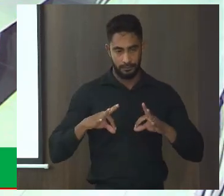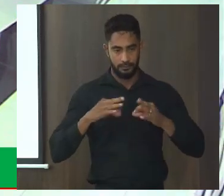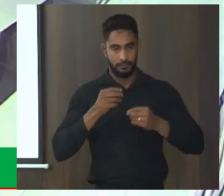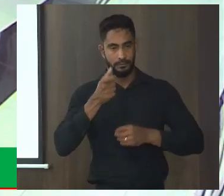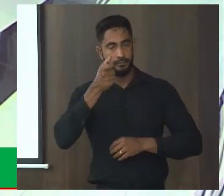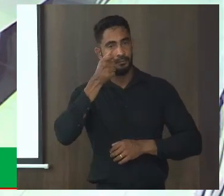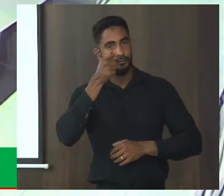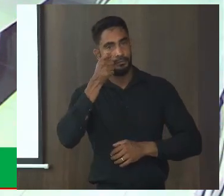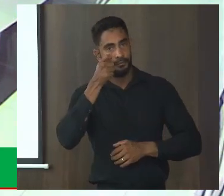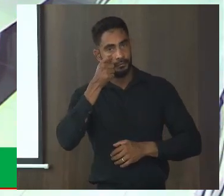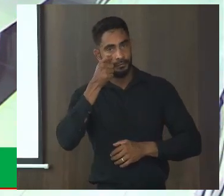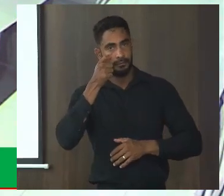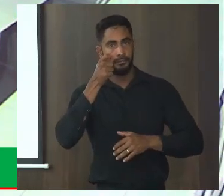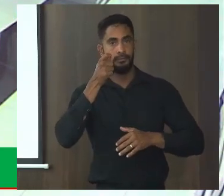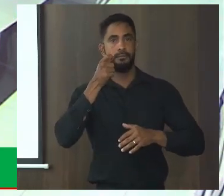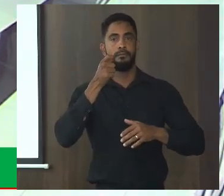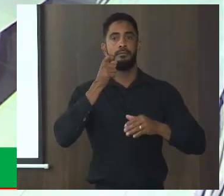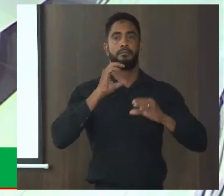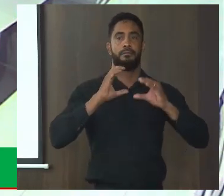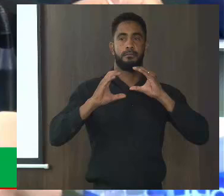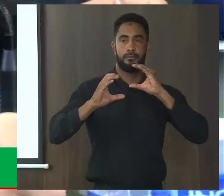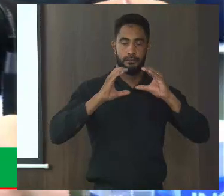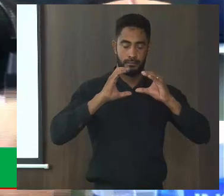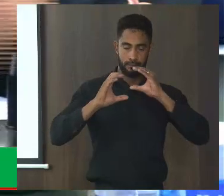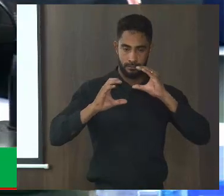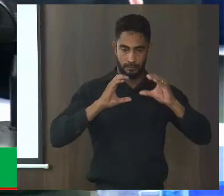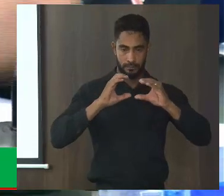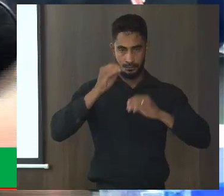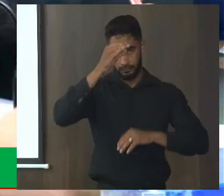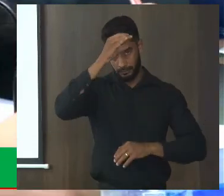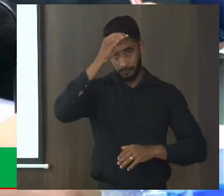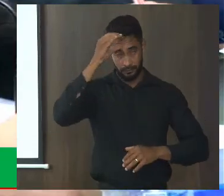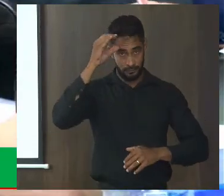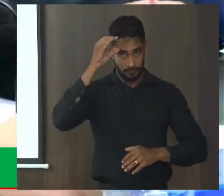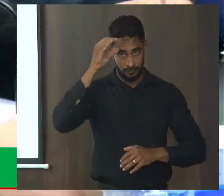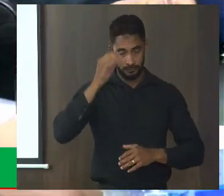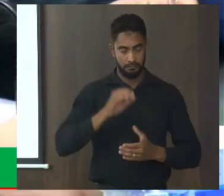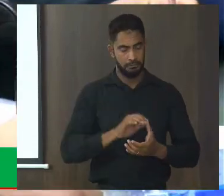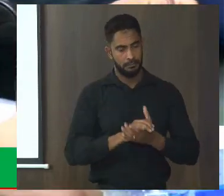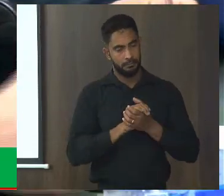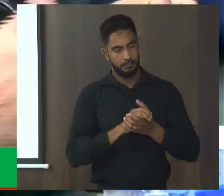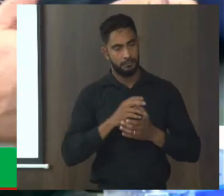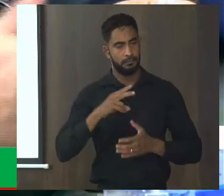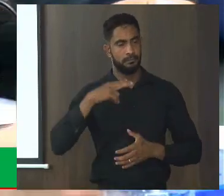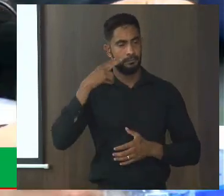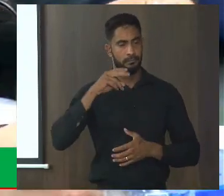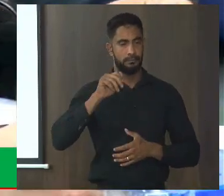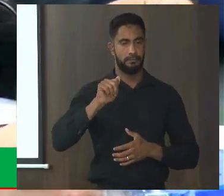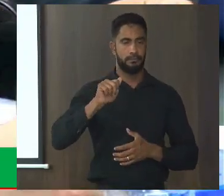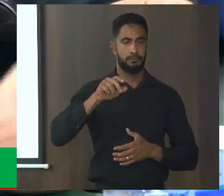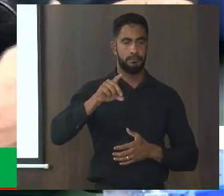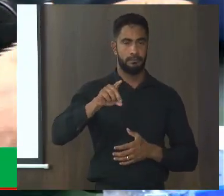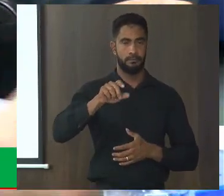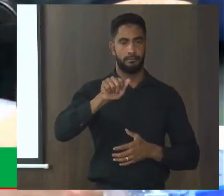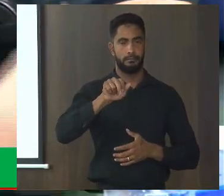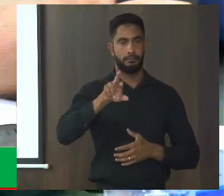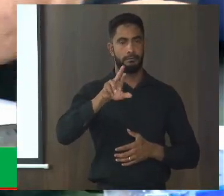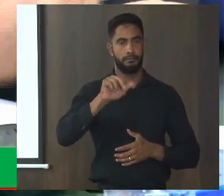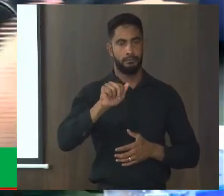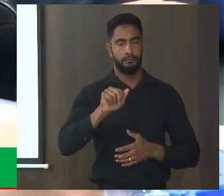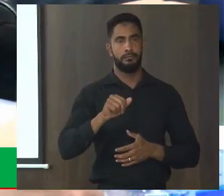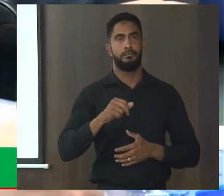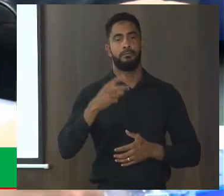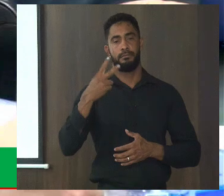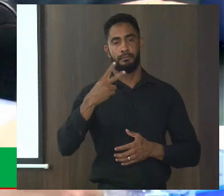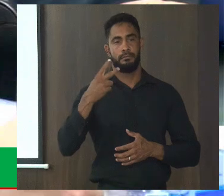acompanham pelos vários meios de comunicação que a Câmara oferece. Vereador Adauri, parabéns, né? É a segunda ou terceira vez que o